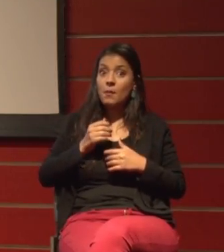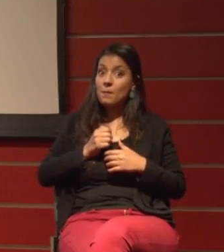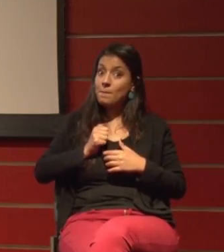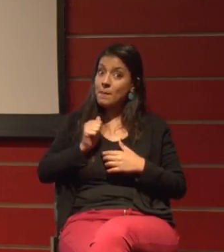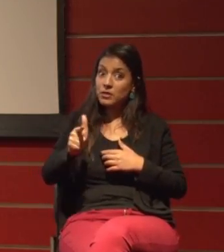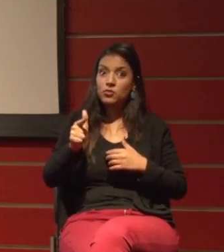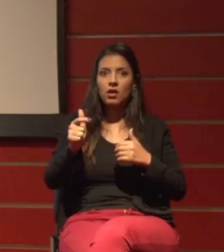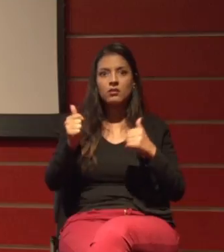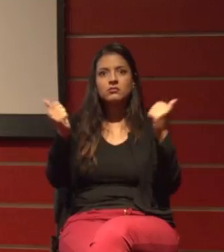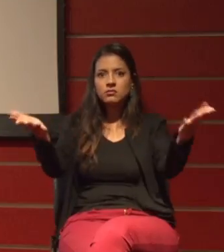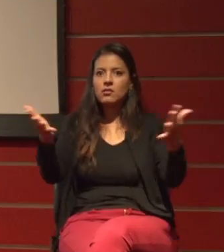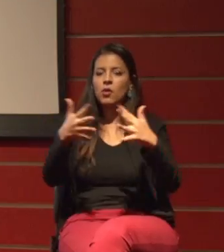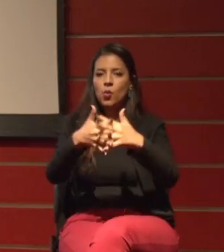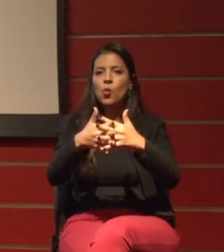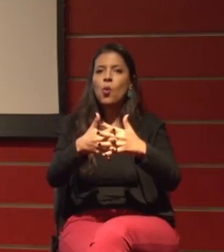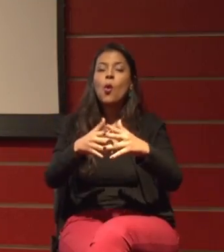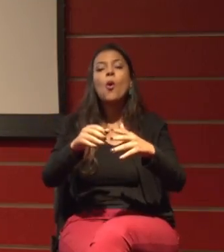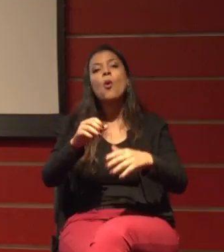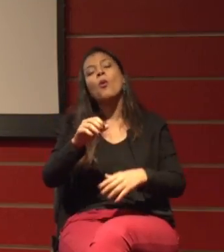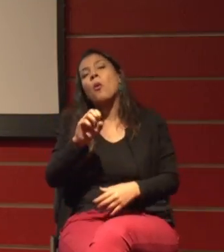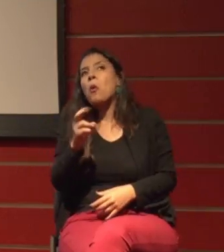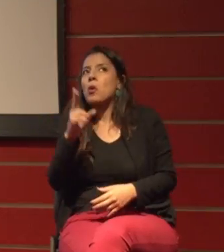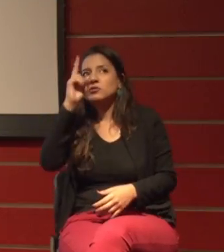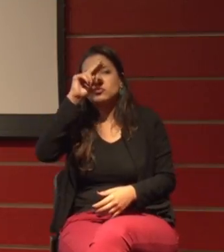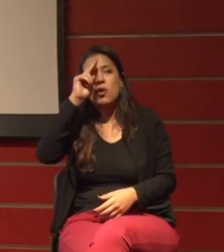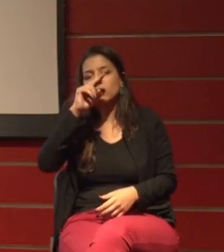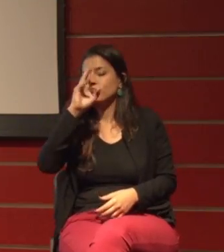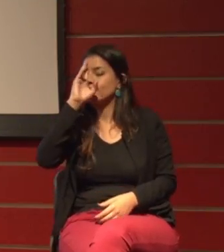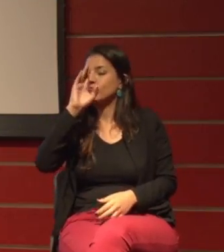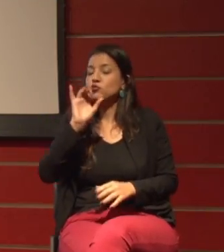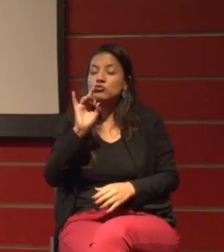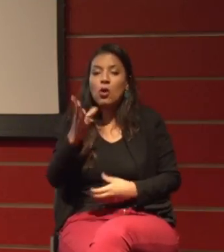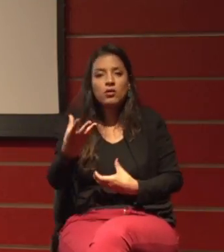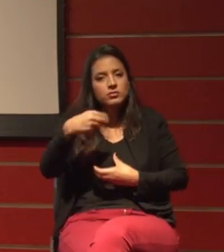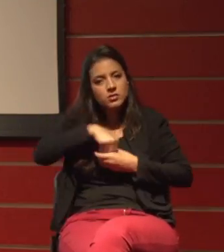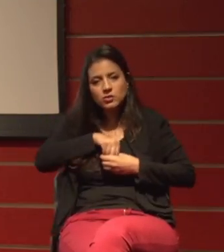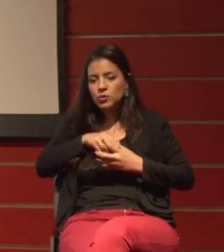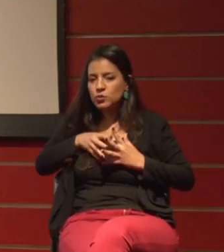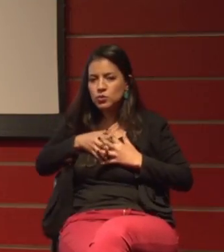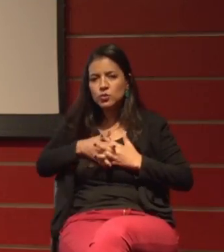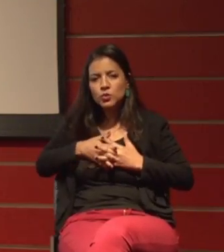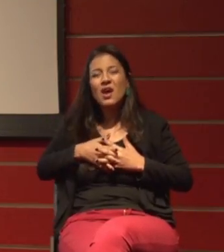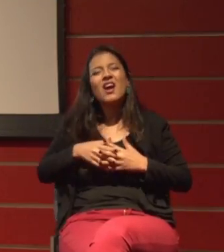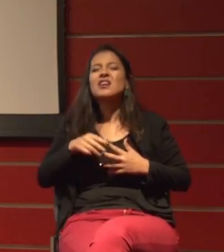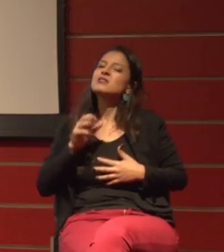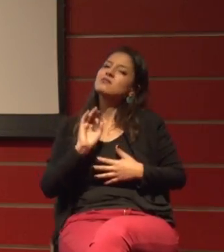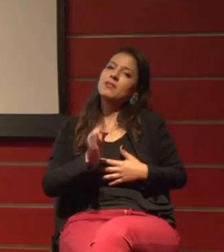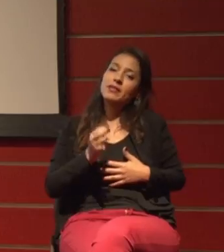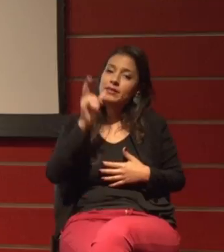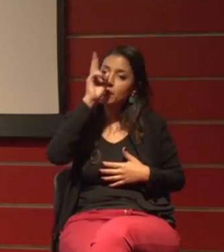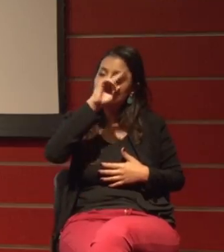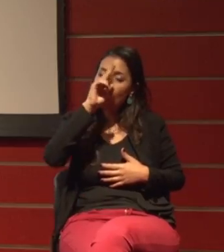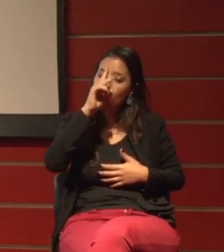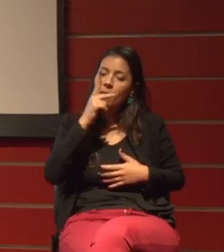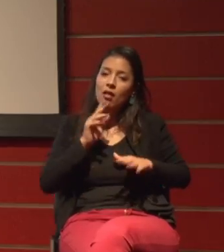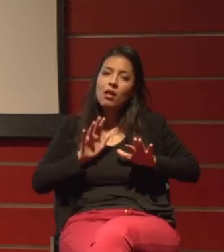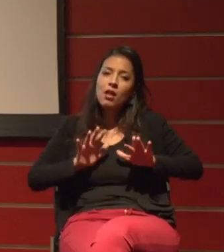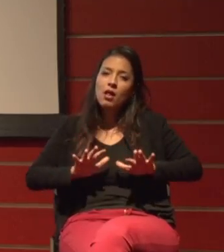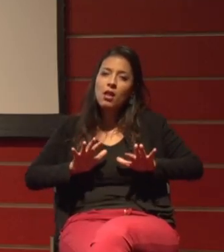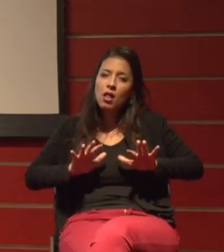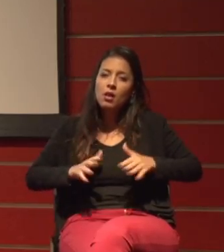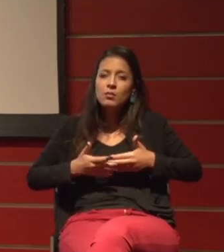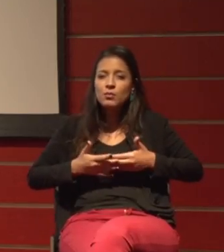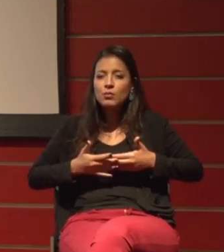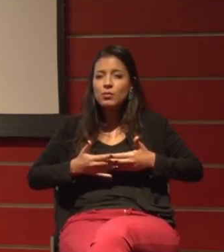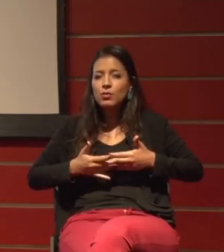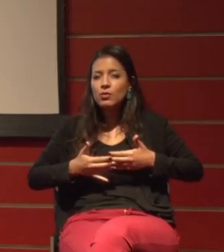história também só a partir de um conflito interno é óbvio que essa história vai ser mais lenta né ela vai ter um outro ritmo ela não vai ser aquela